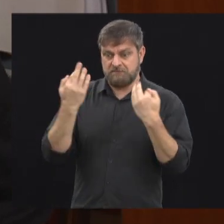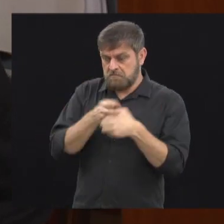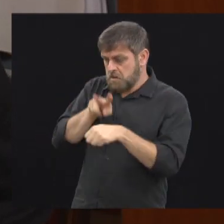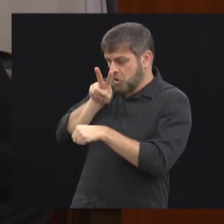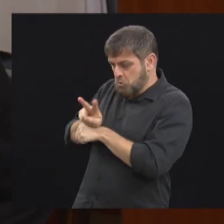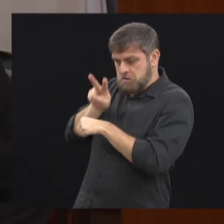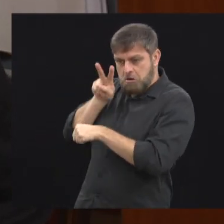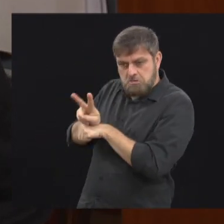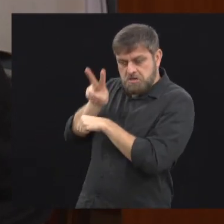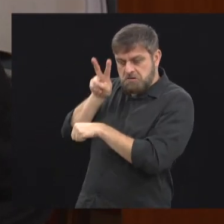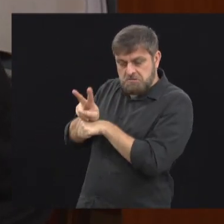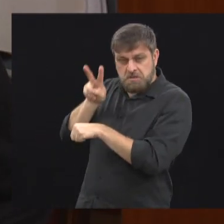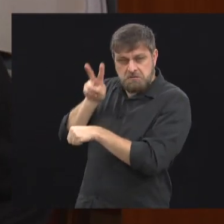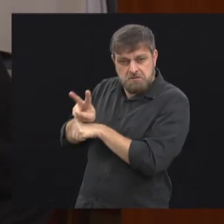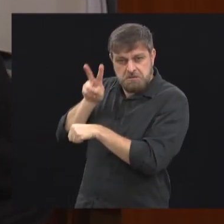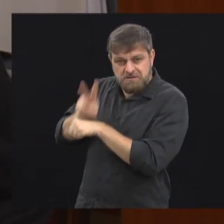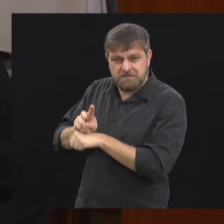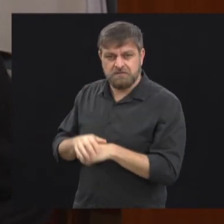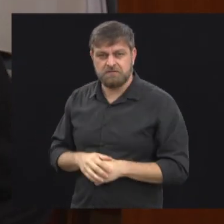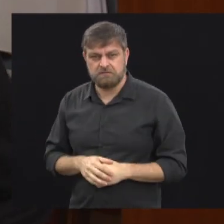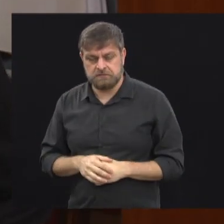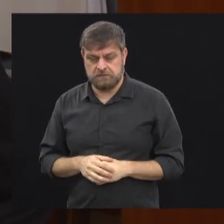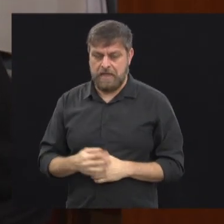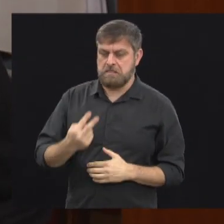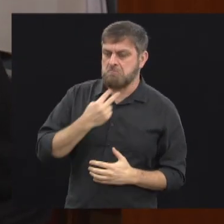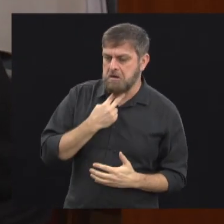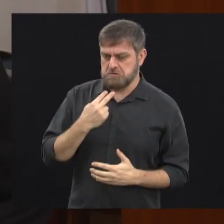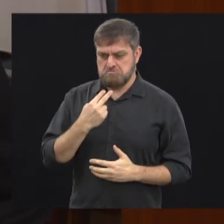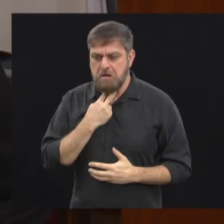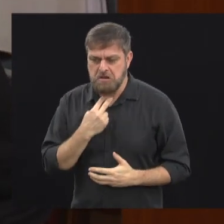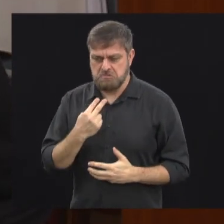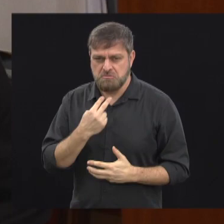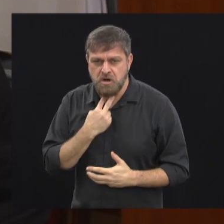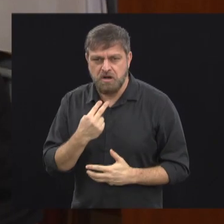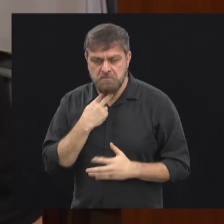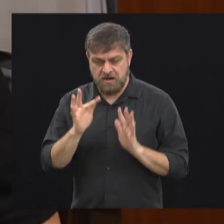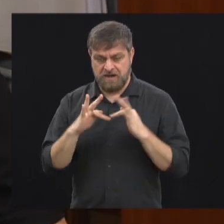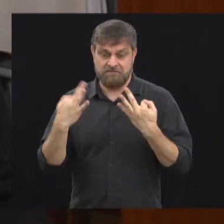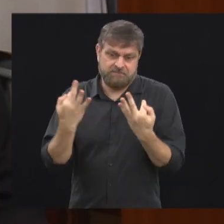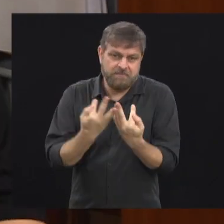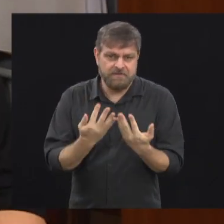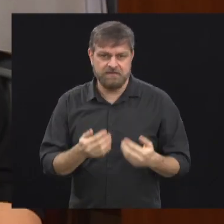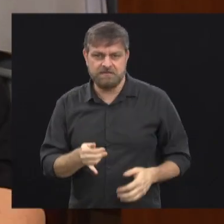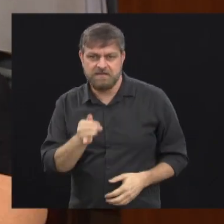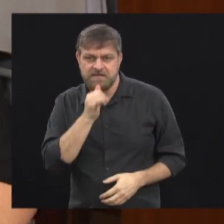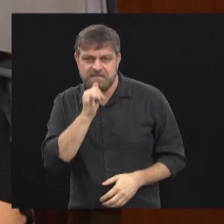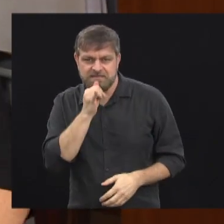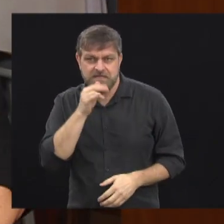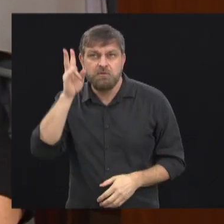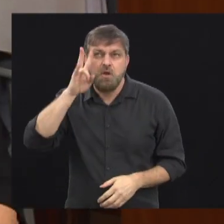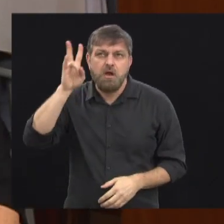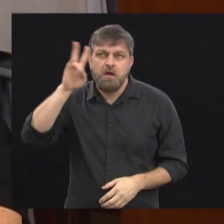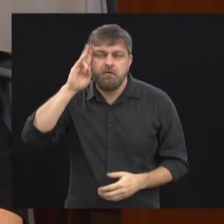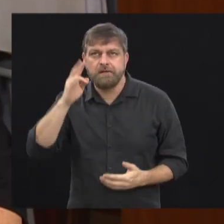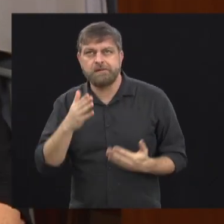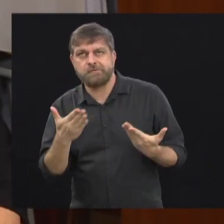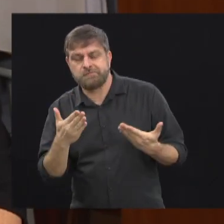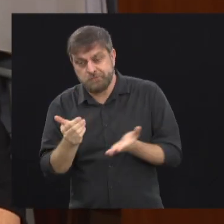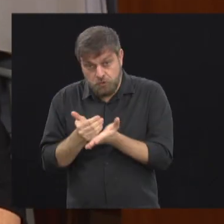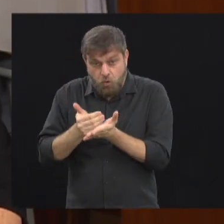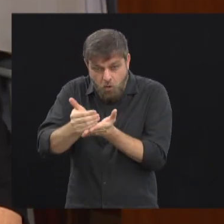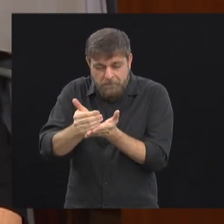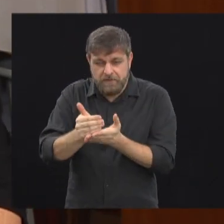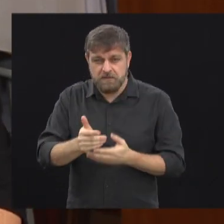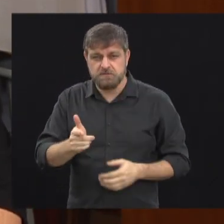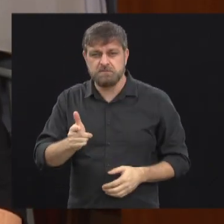tutelavam muito as pessoas, protegiam, né? Eu tenho até situação de, no